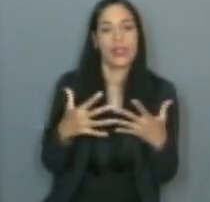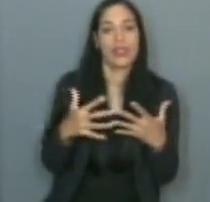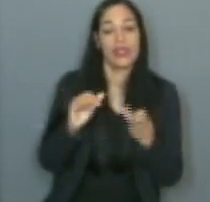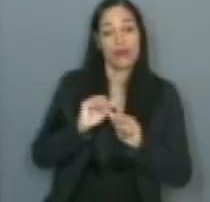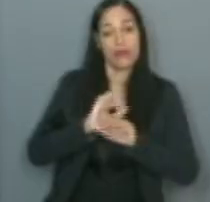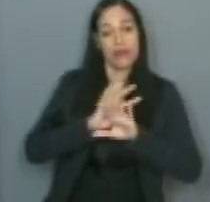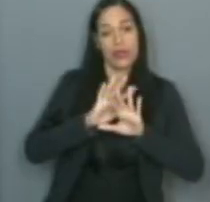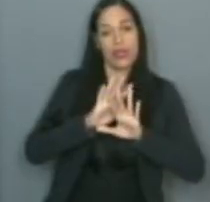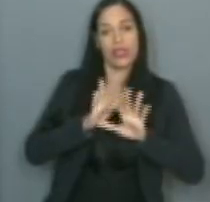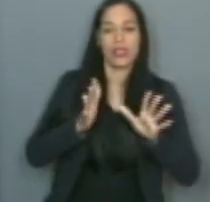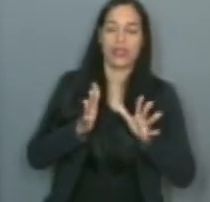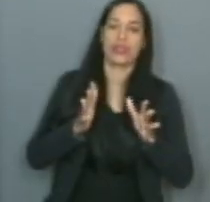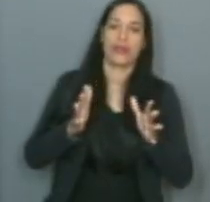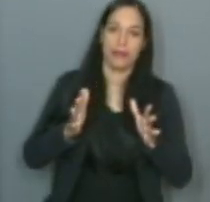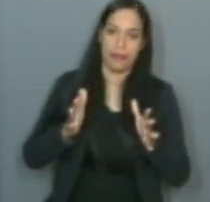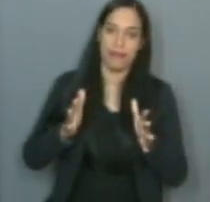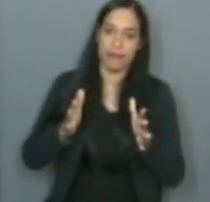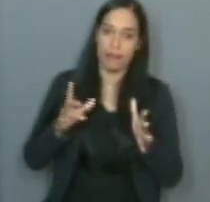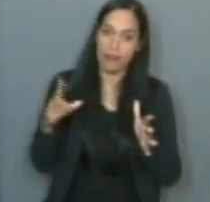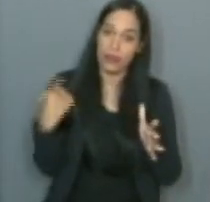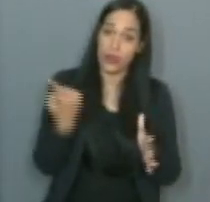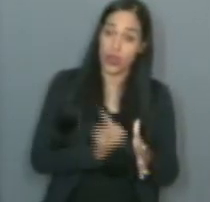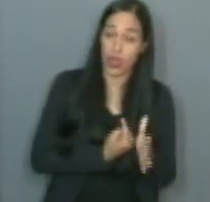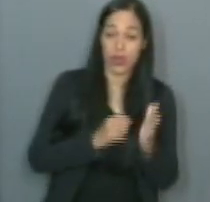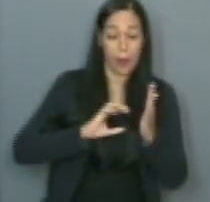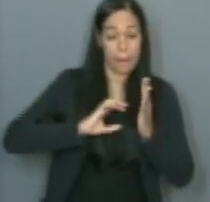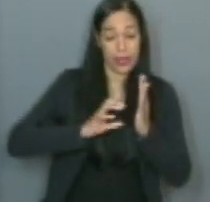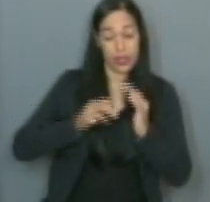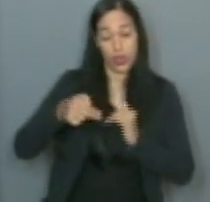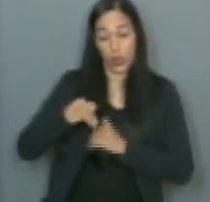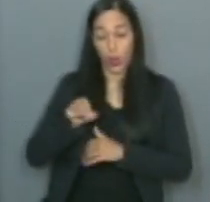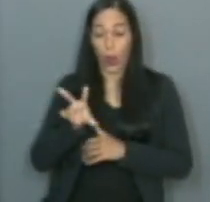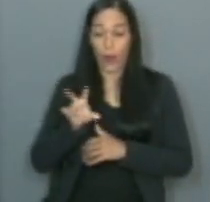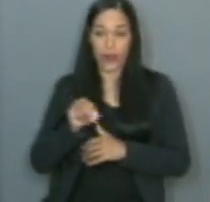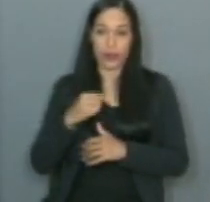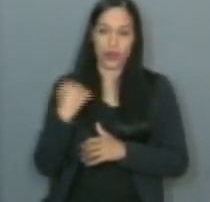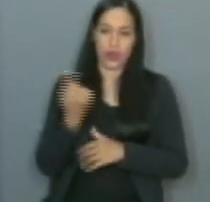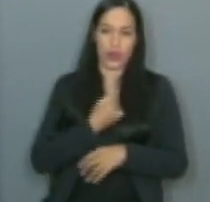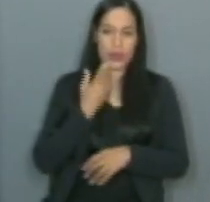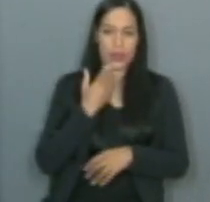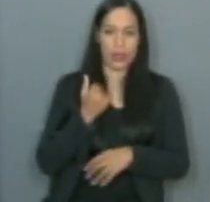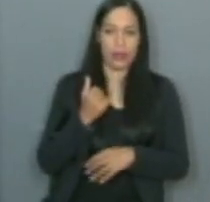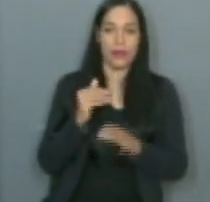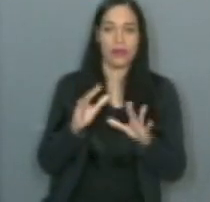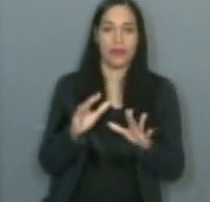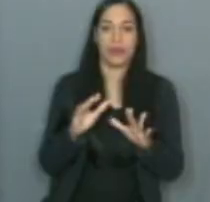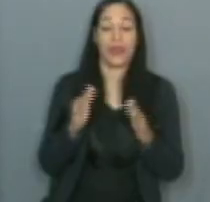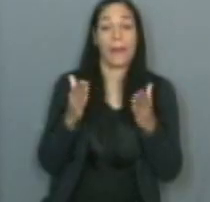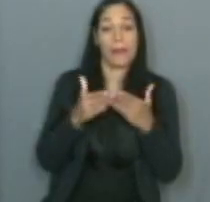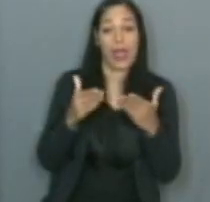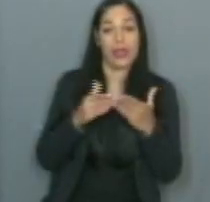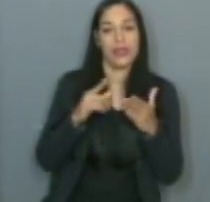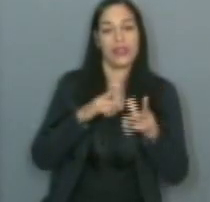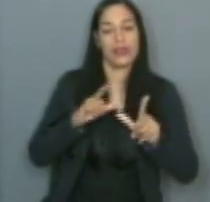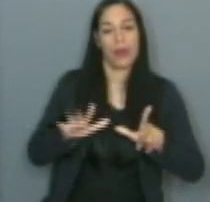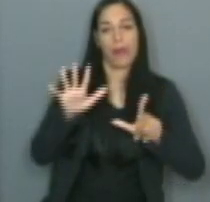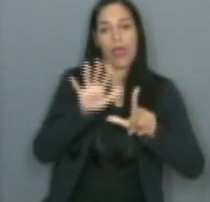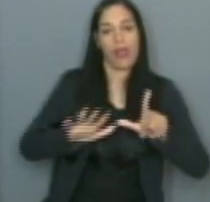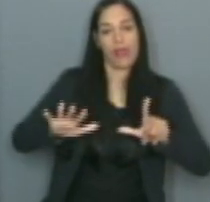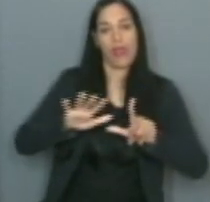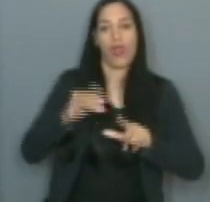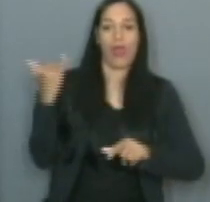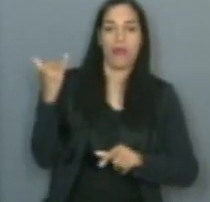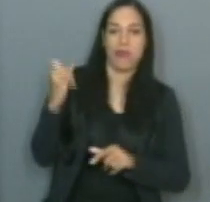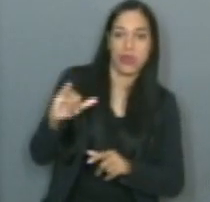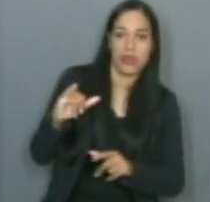gente fala com propriedade sobre isso por ser do Partido Novo. A emenda que o senhor pede, que tenha um painel eletrônico com